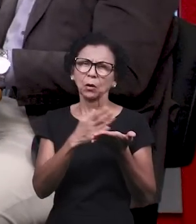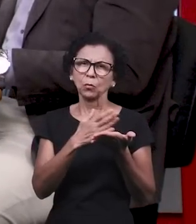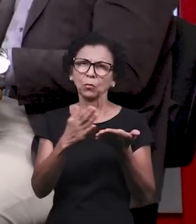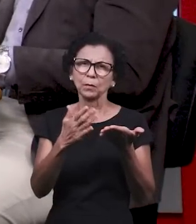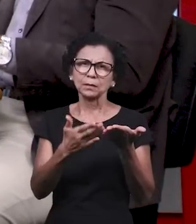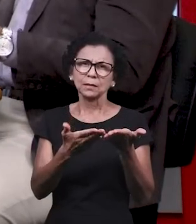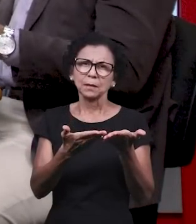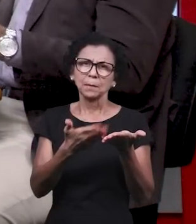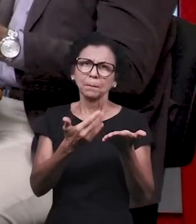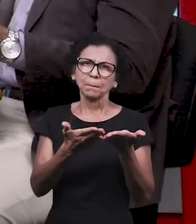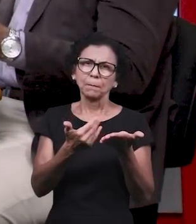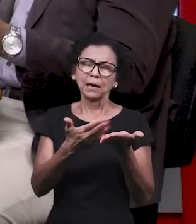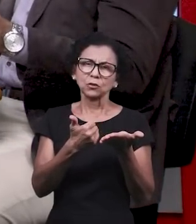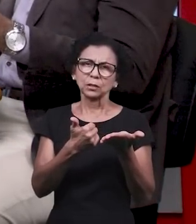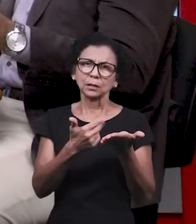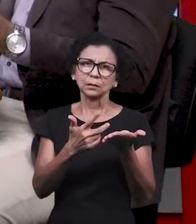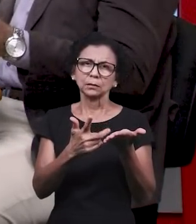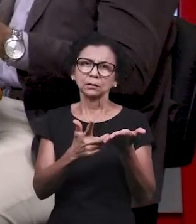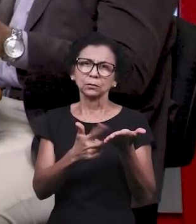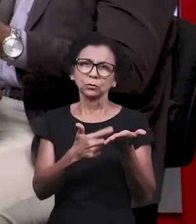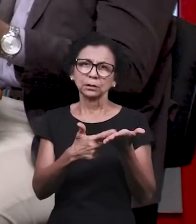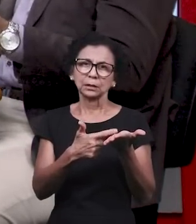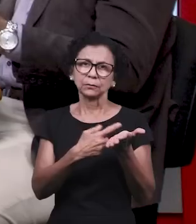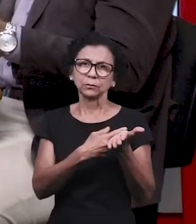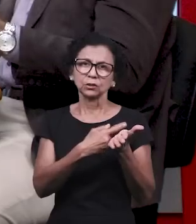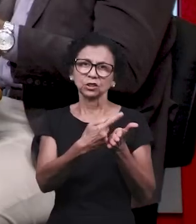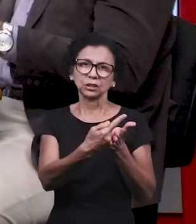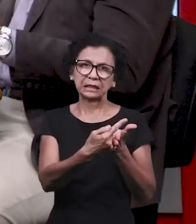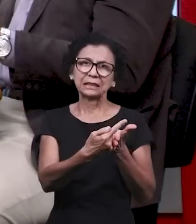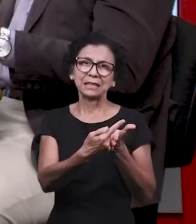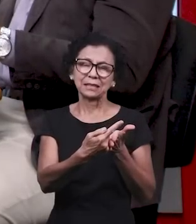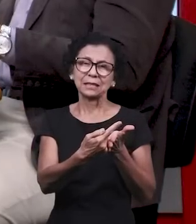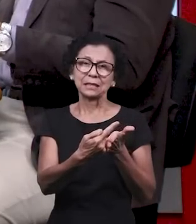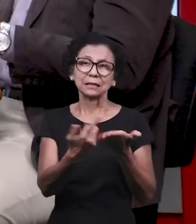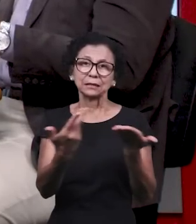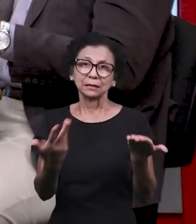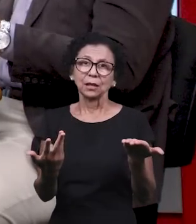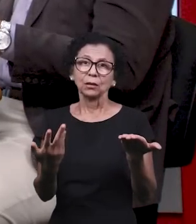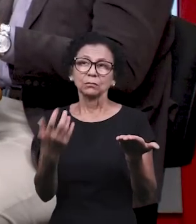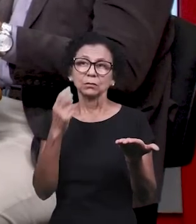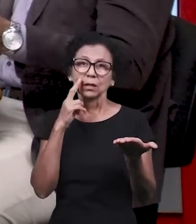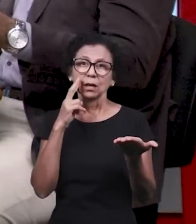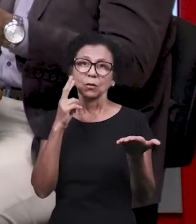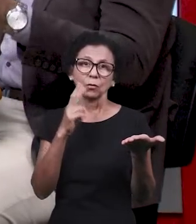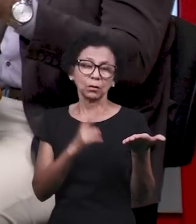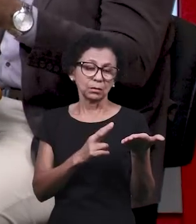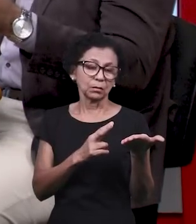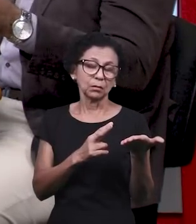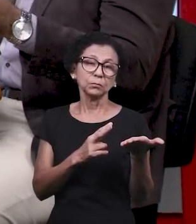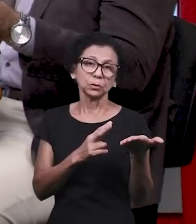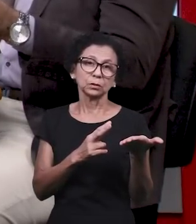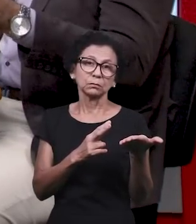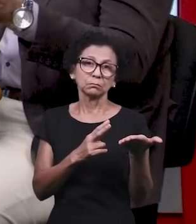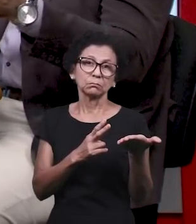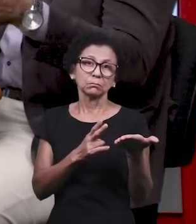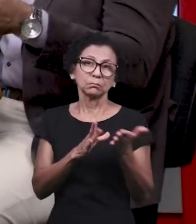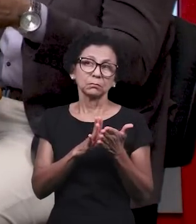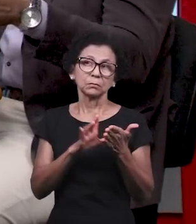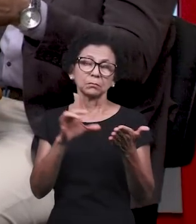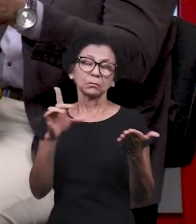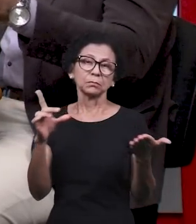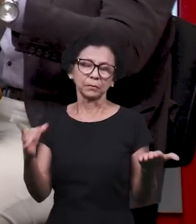a terceira marcação é a terra de Israel. Exatamente. Então nós falamos assim de forma bem